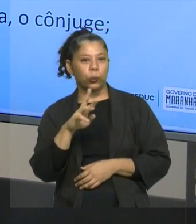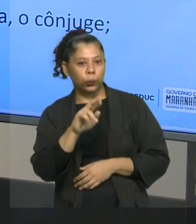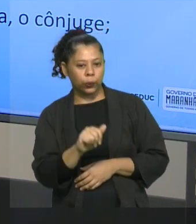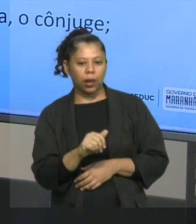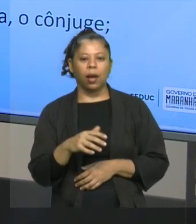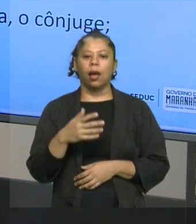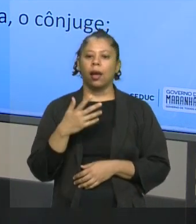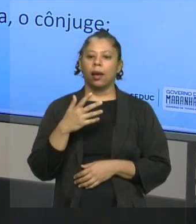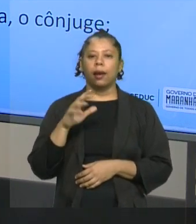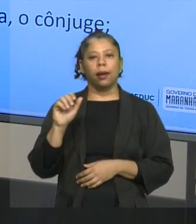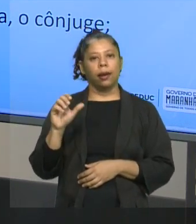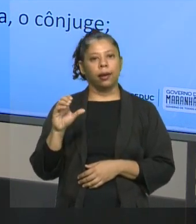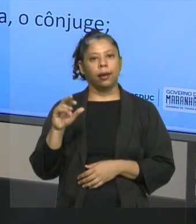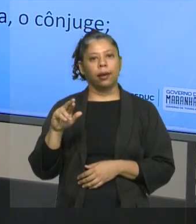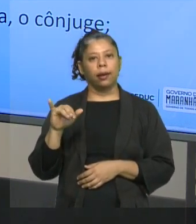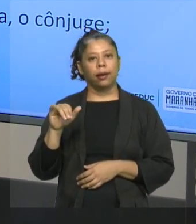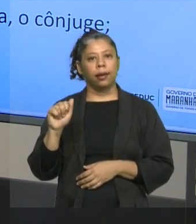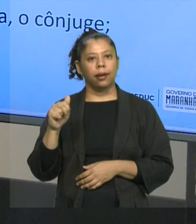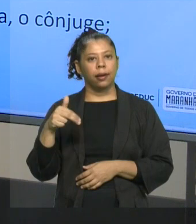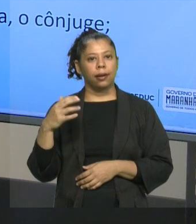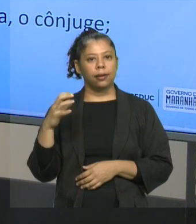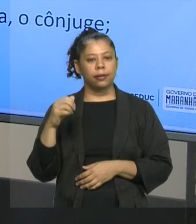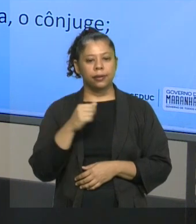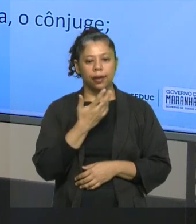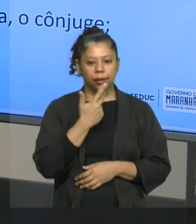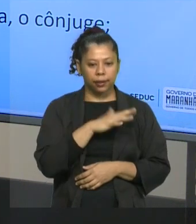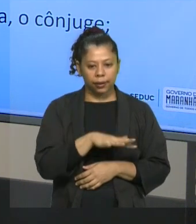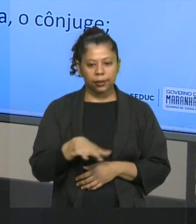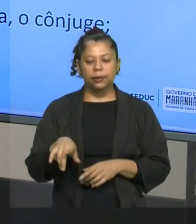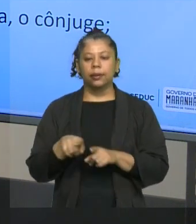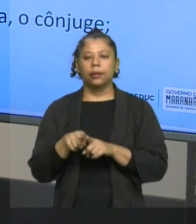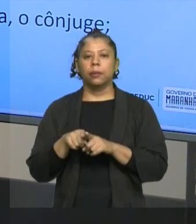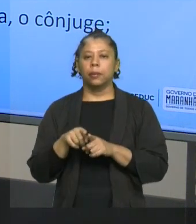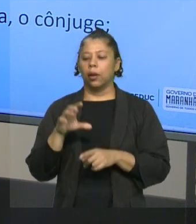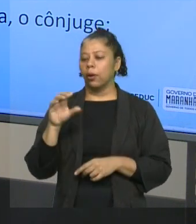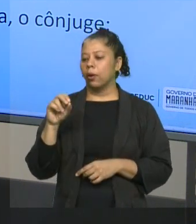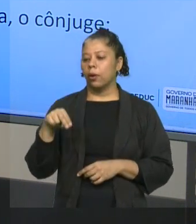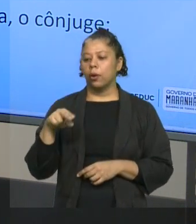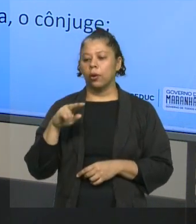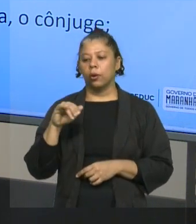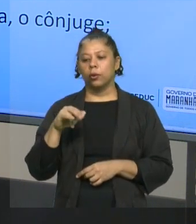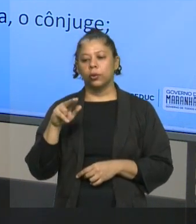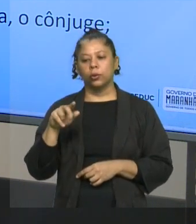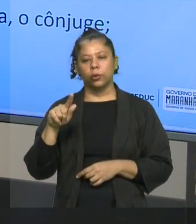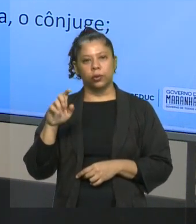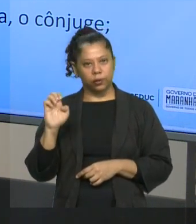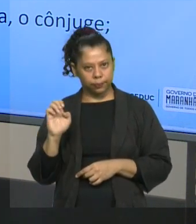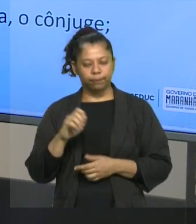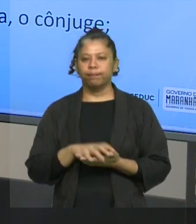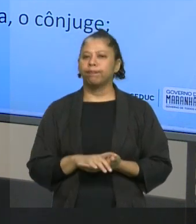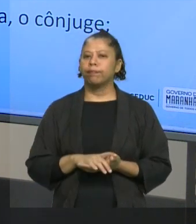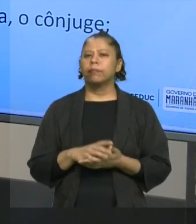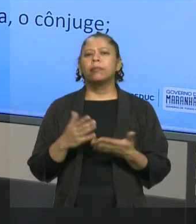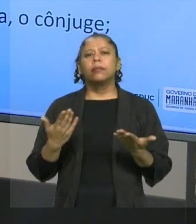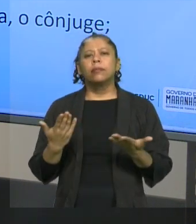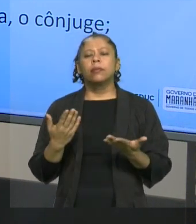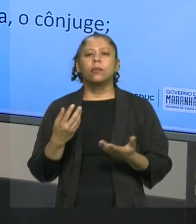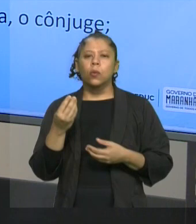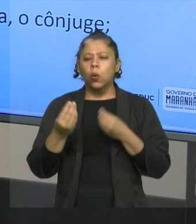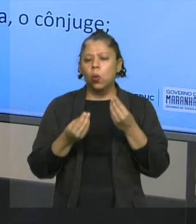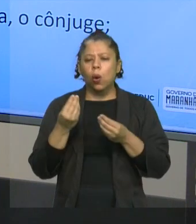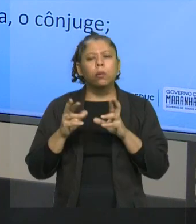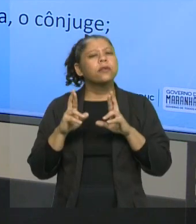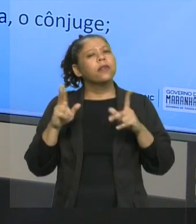têm uma só forma para os dois gêneros e não é possível fazer distinção pelos determinantes.